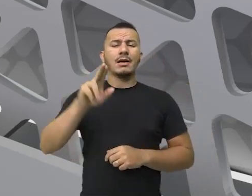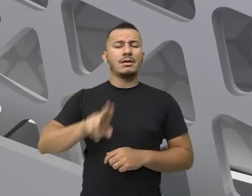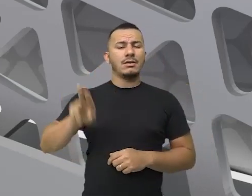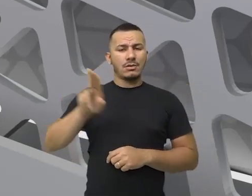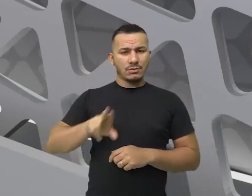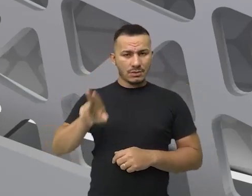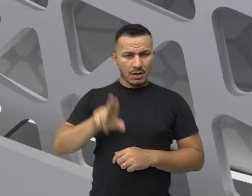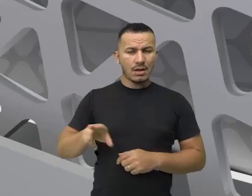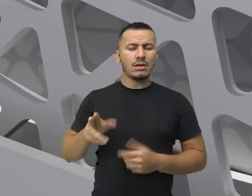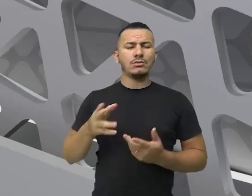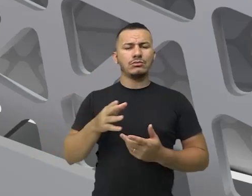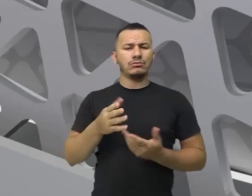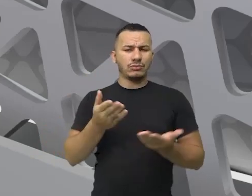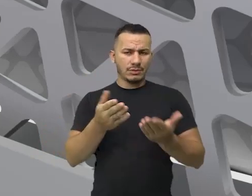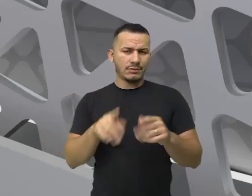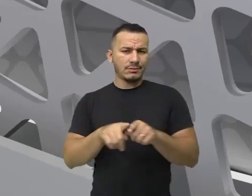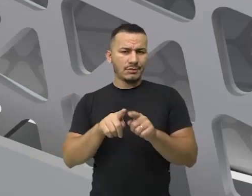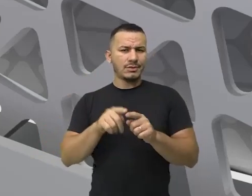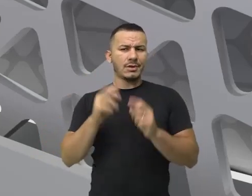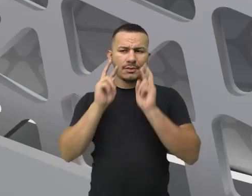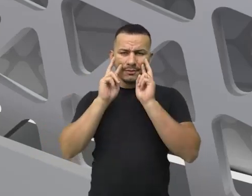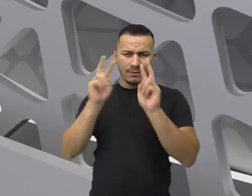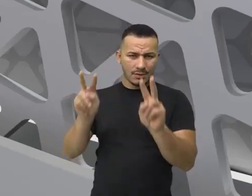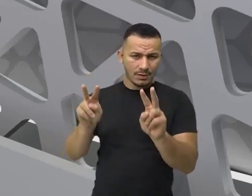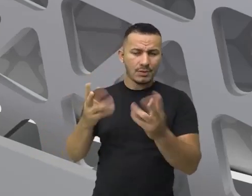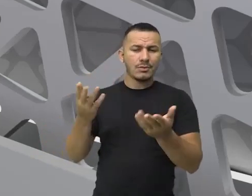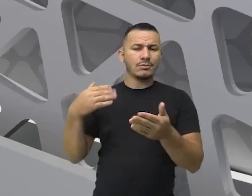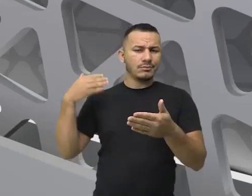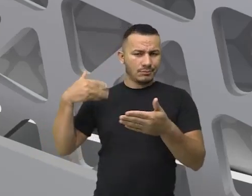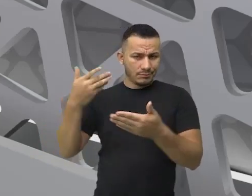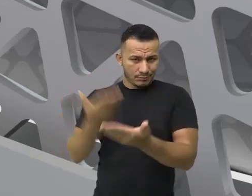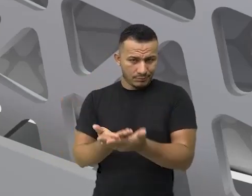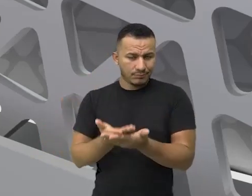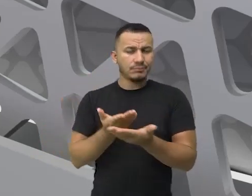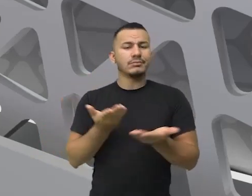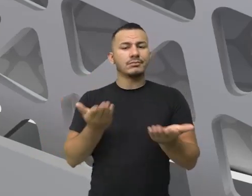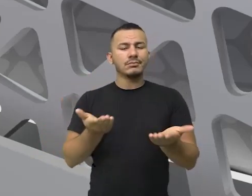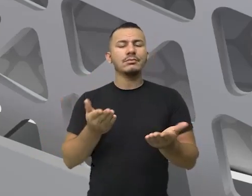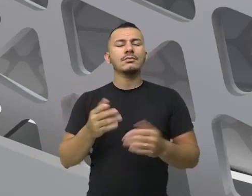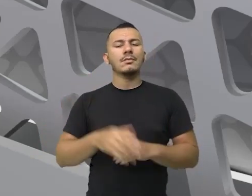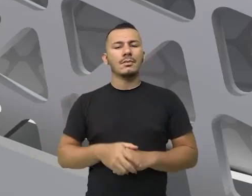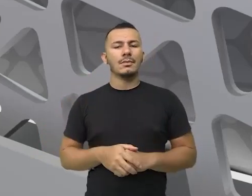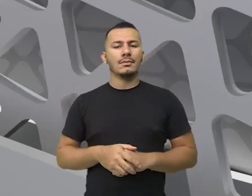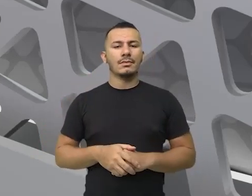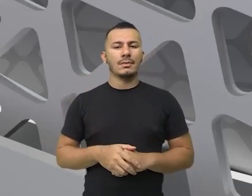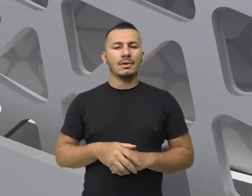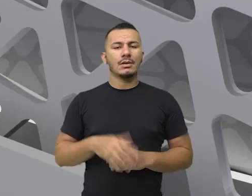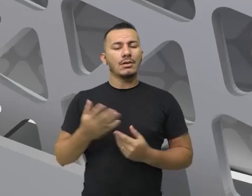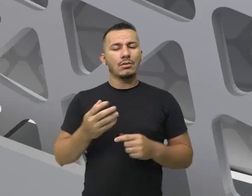que vocês mais viram até agora, até aqui ao longo da vida acadêmica de vocês, é justamente esse.